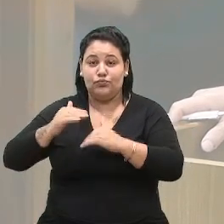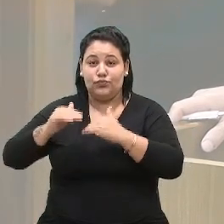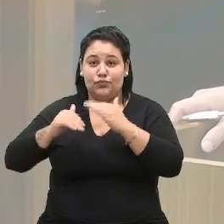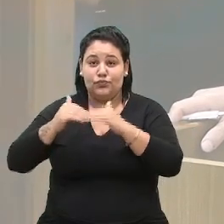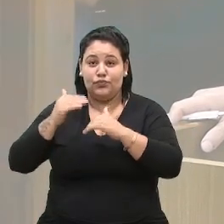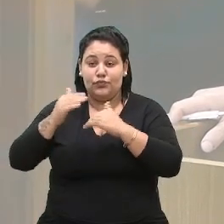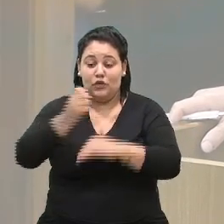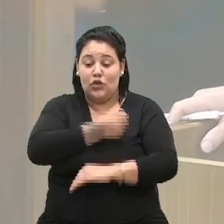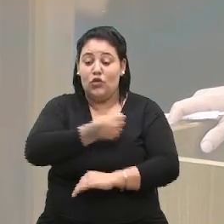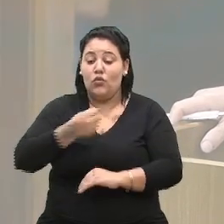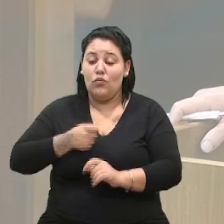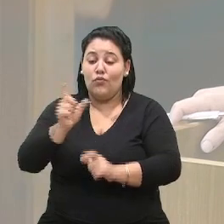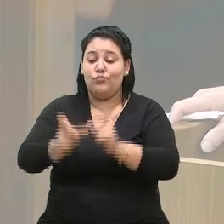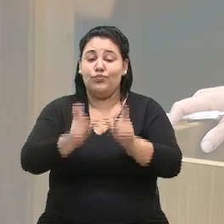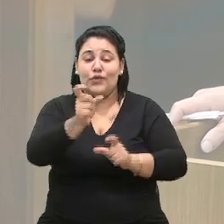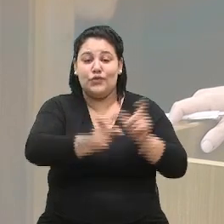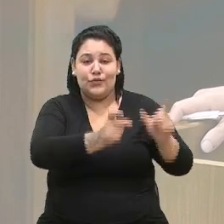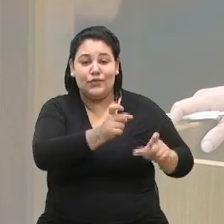de pessoas,